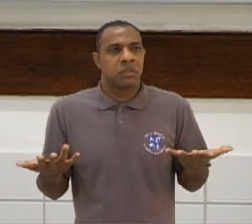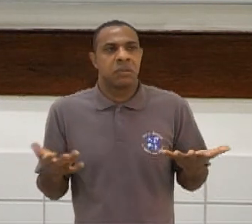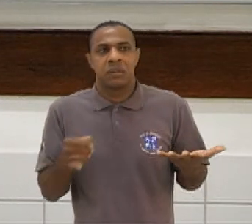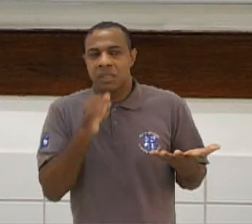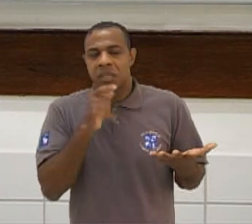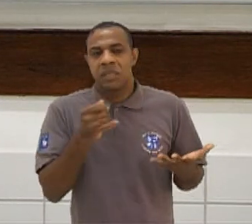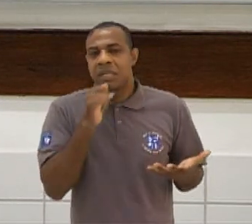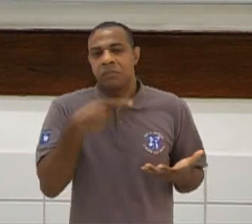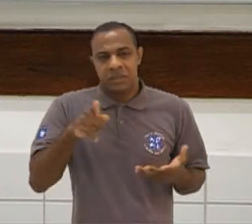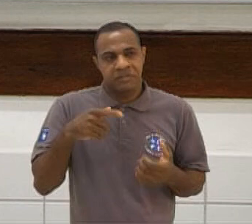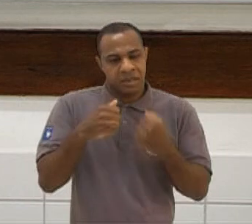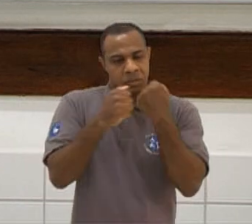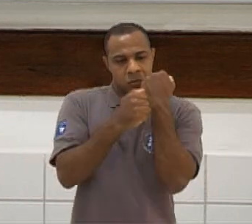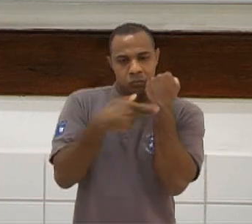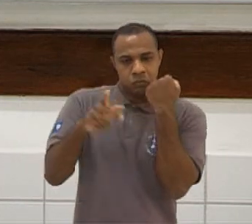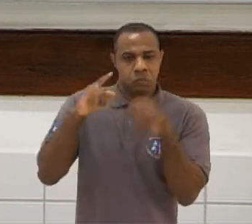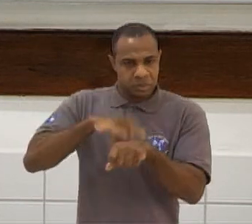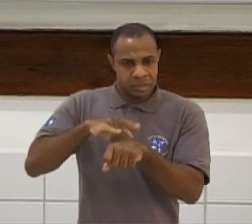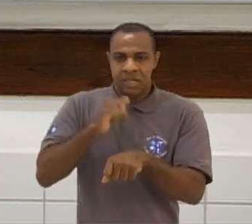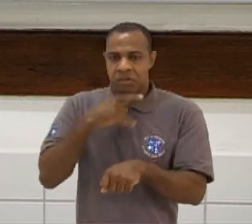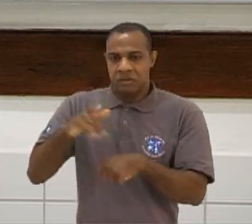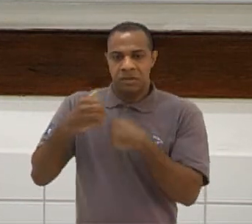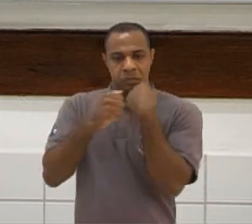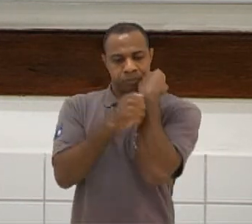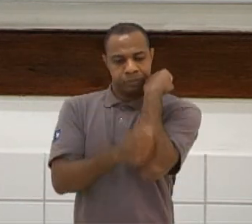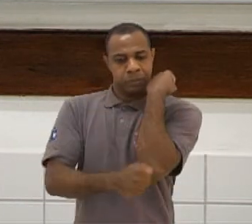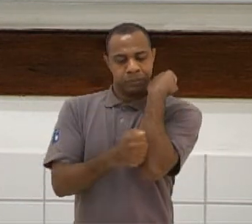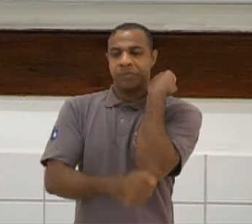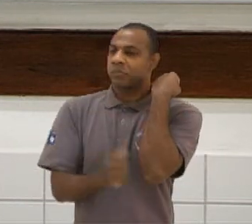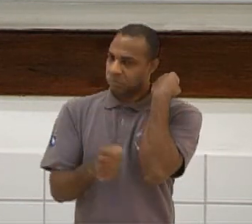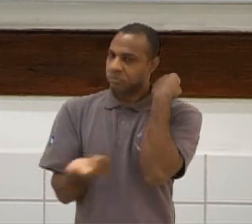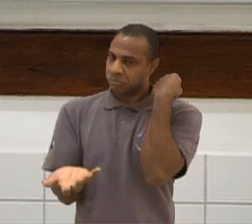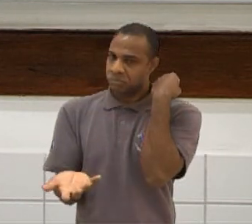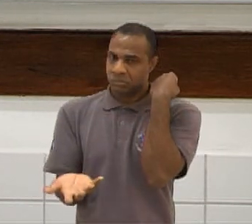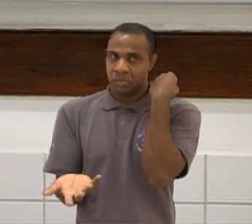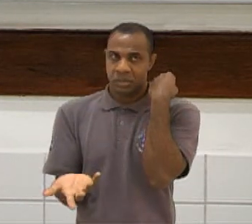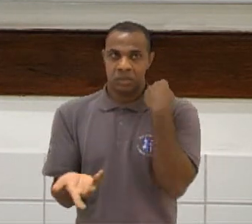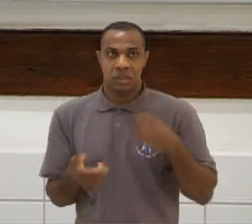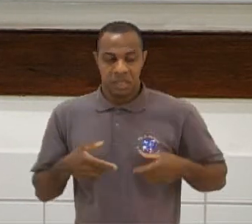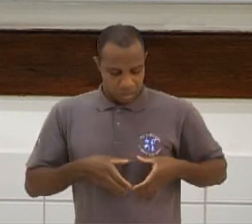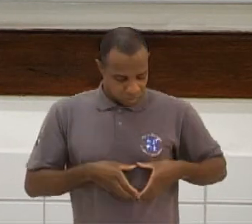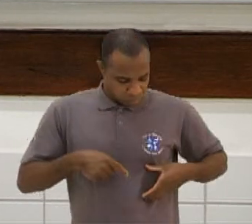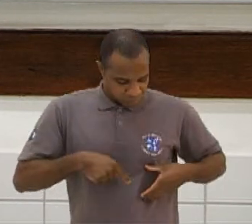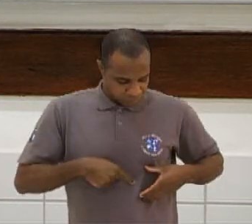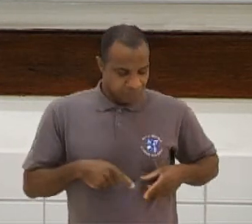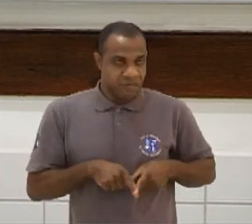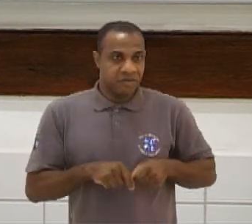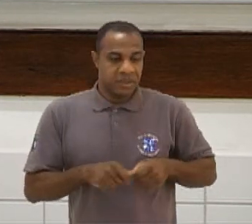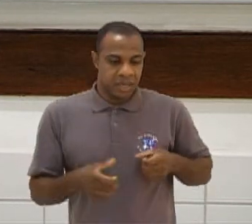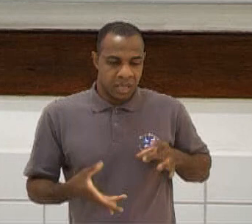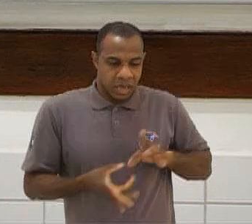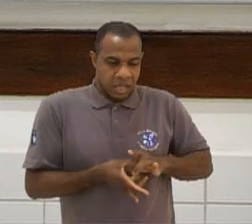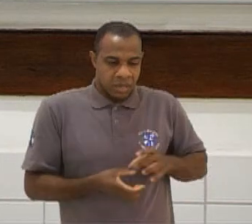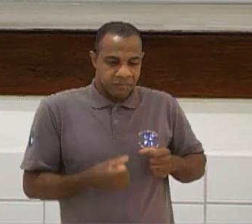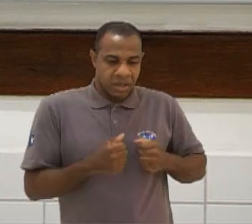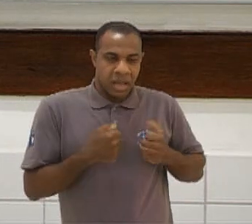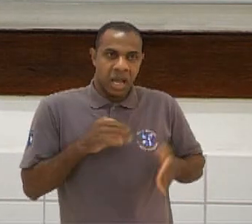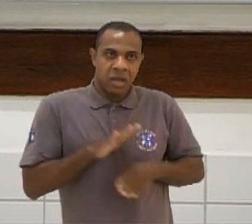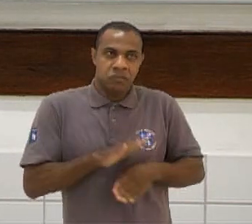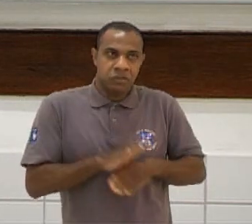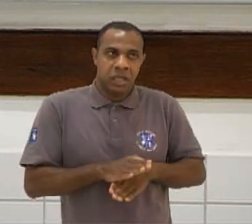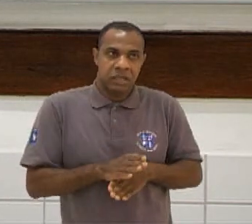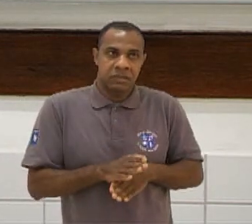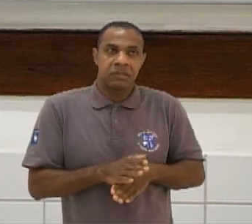no banheiro, por exemplo, eliminar as fezes, o esfíncter, ele que vai fazer essa liberação. Tá? Então, é aquele músculo que vai